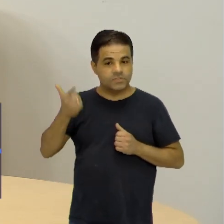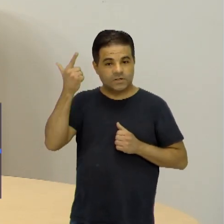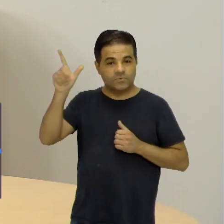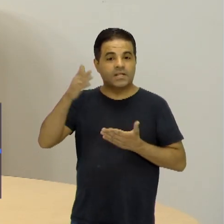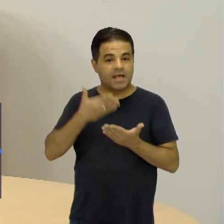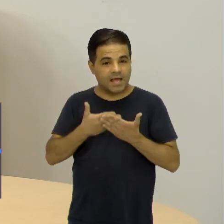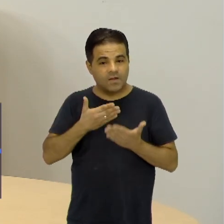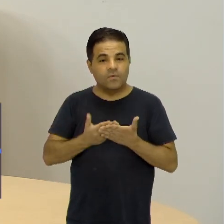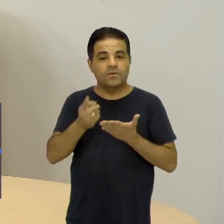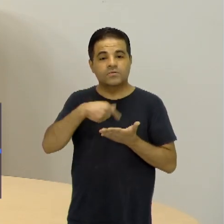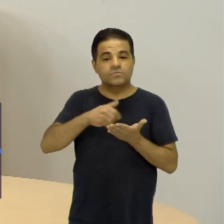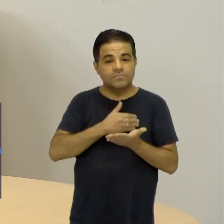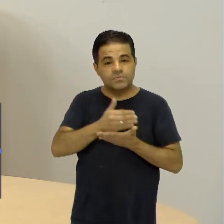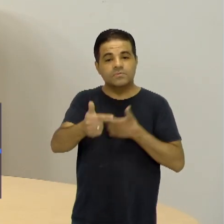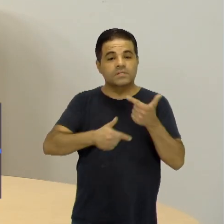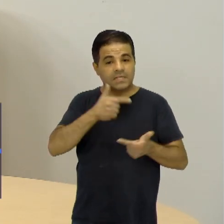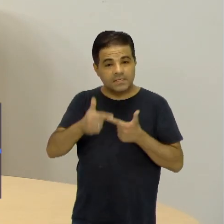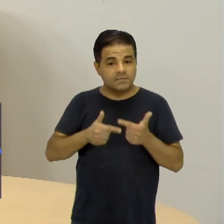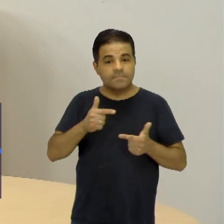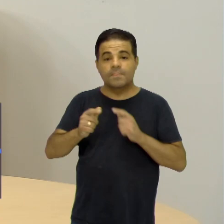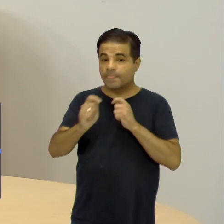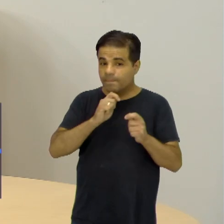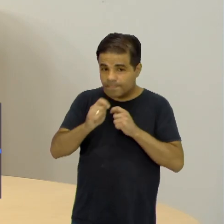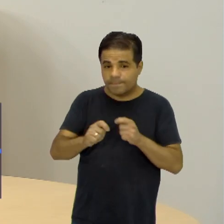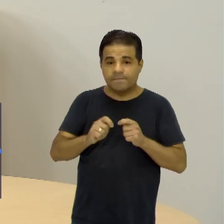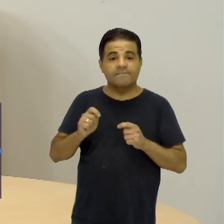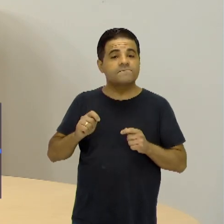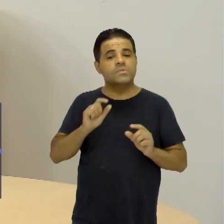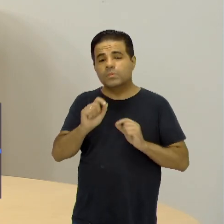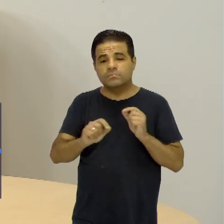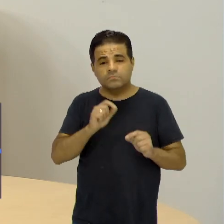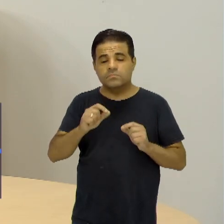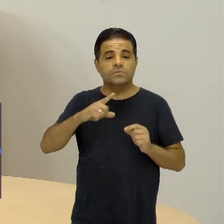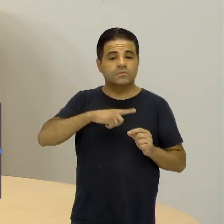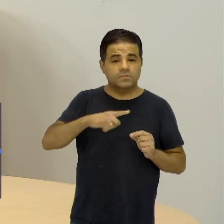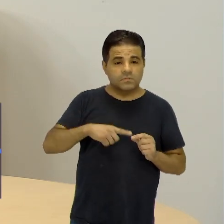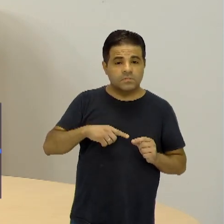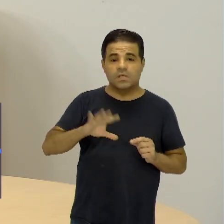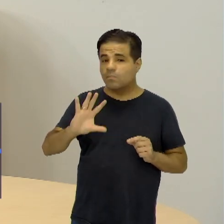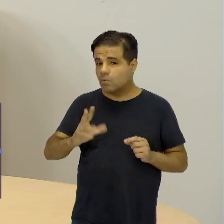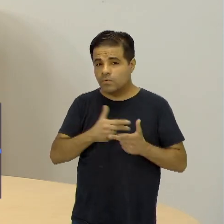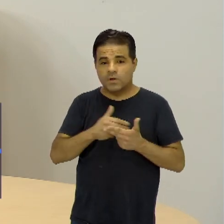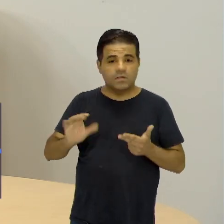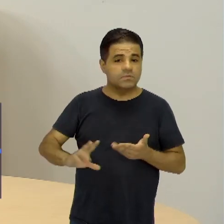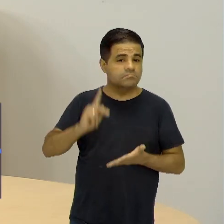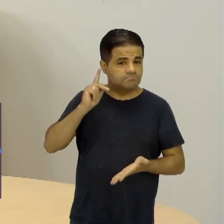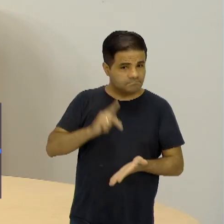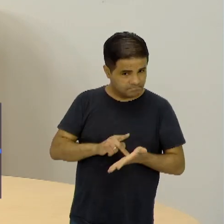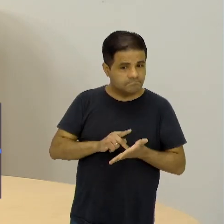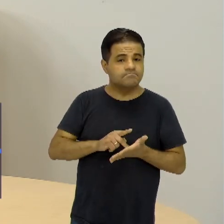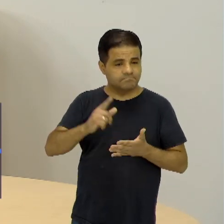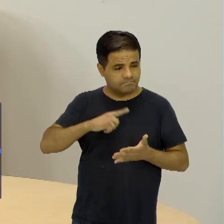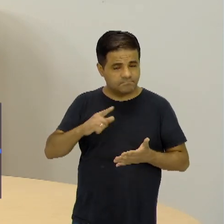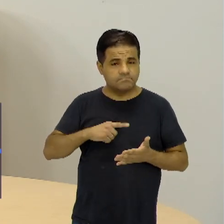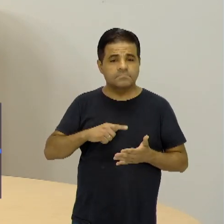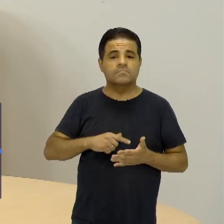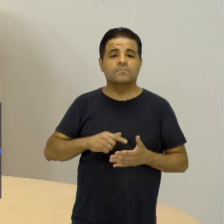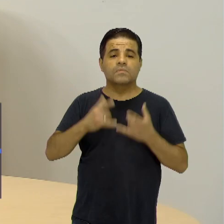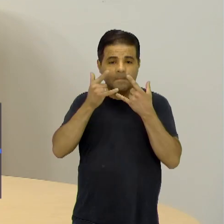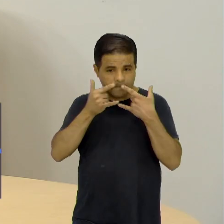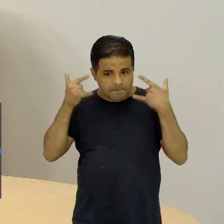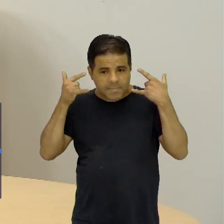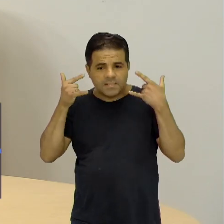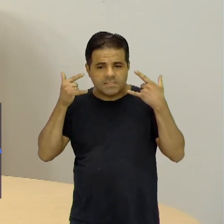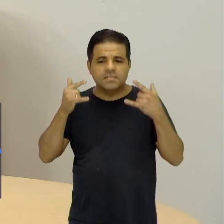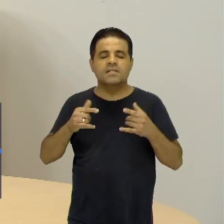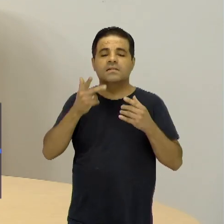que a gente começou a trabalhar com reportagem. O que é uma reportagem? Eu tenho um fato acontecendo, tem a ver com máscaras, né? Porque o professor Mauro